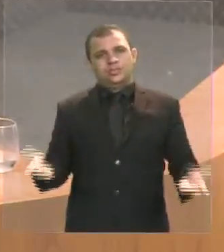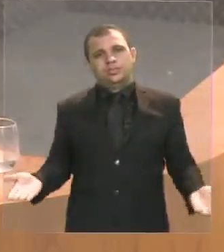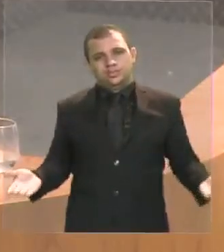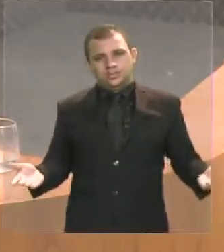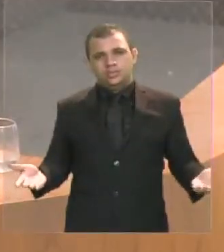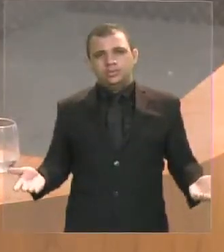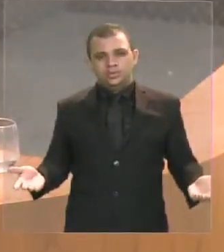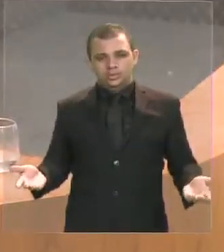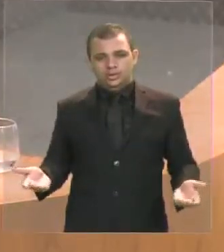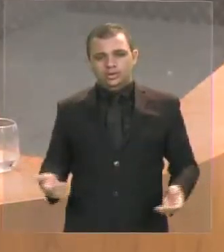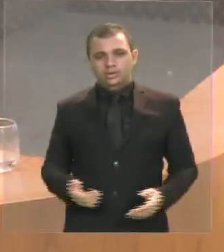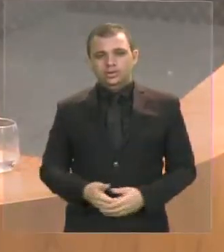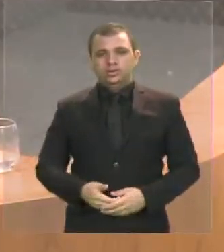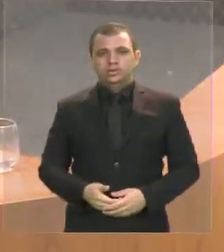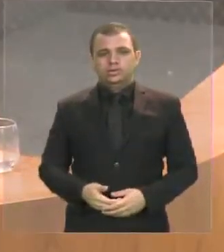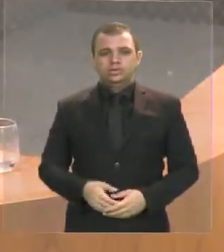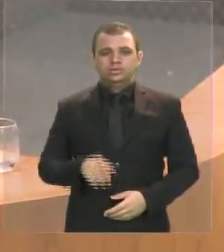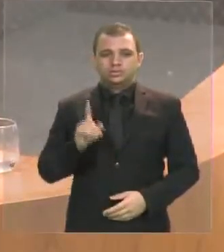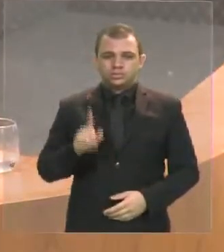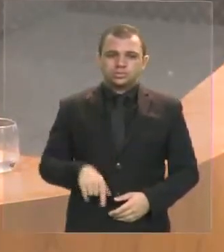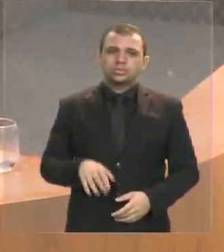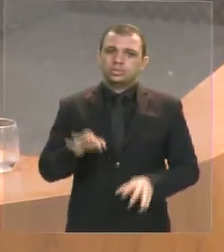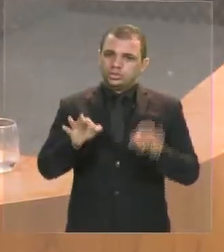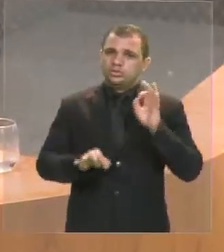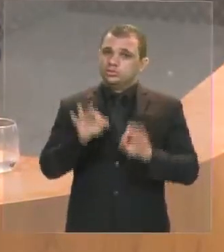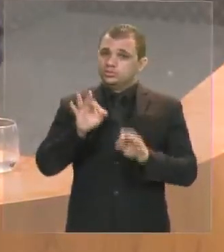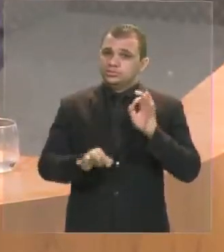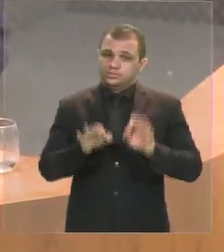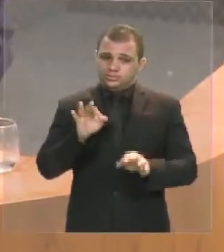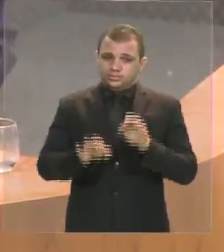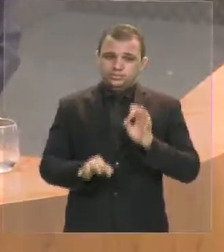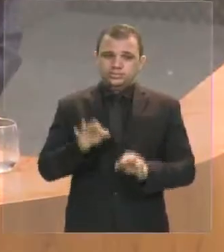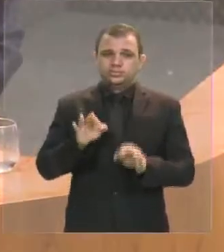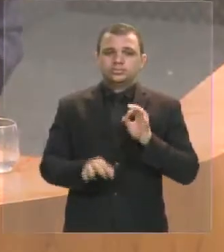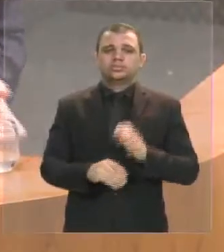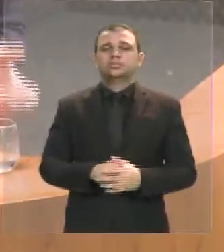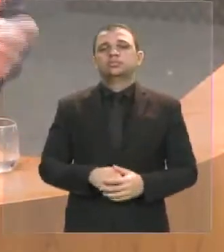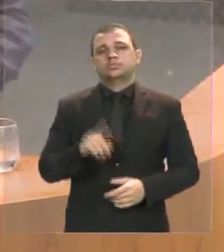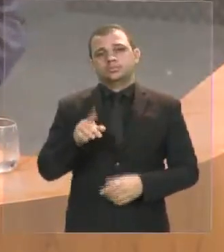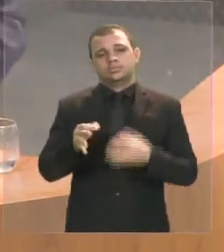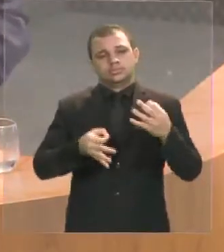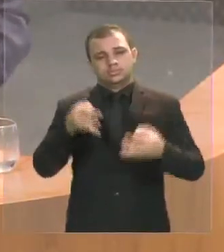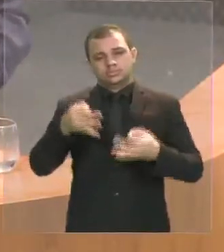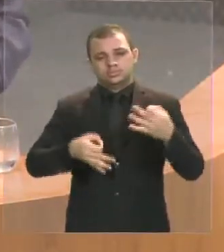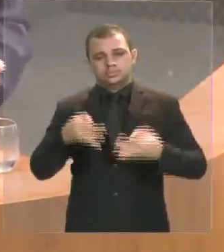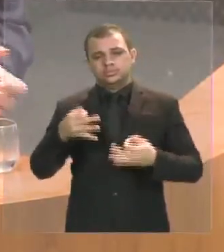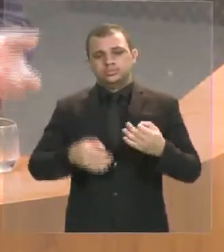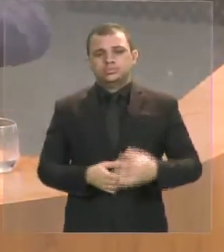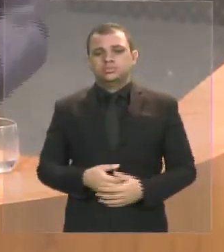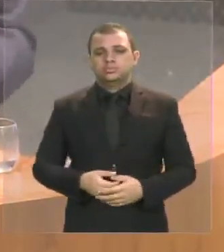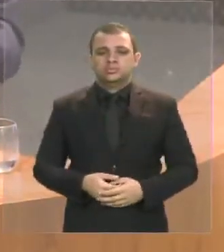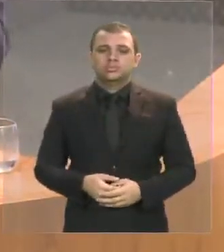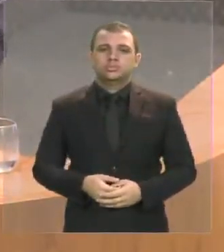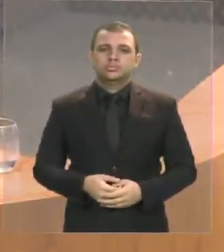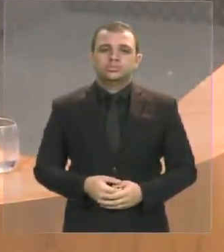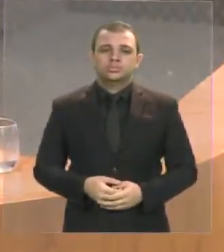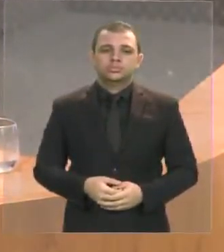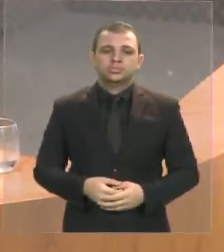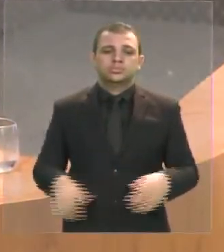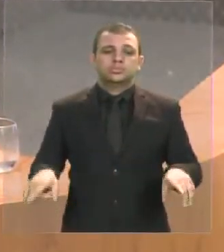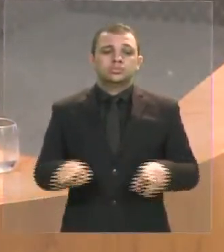Então, essa era uma questão jurídica, era uma questão judicial, perdão. Tanto que